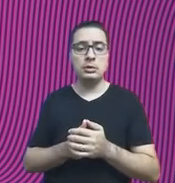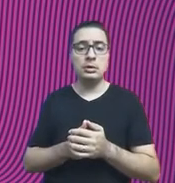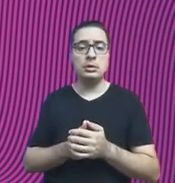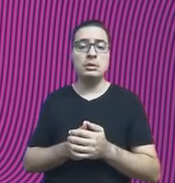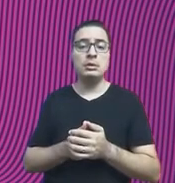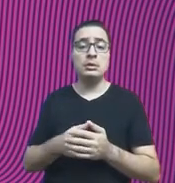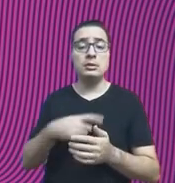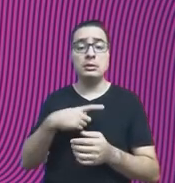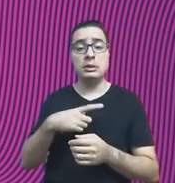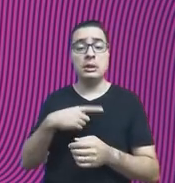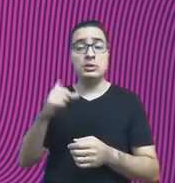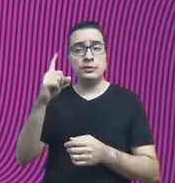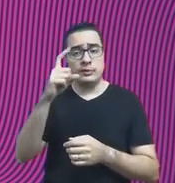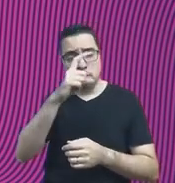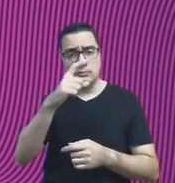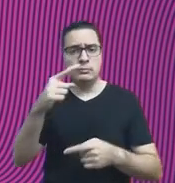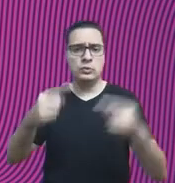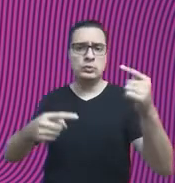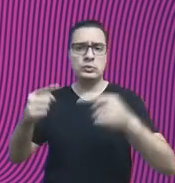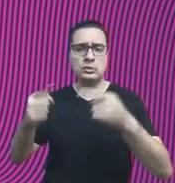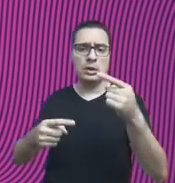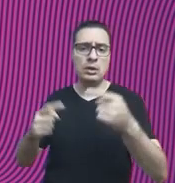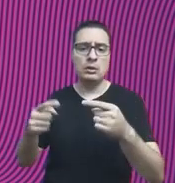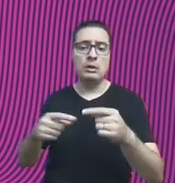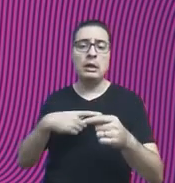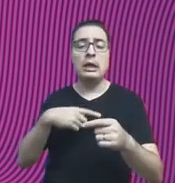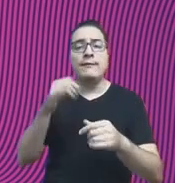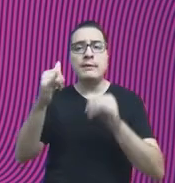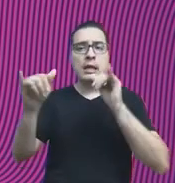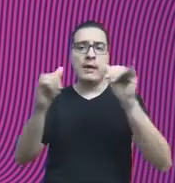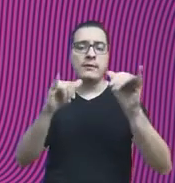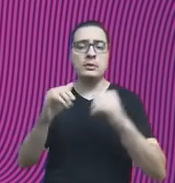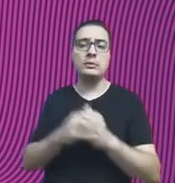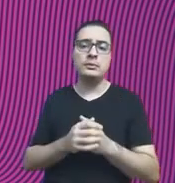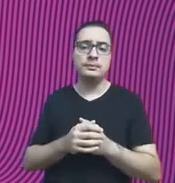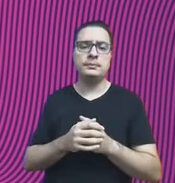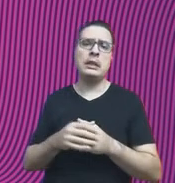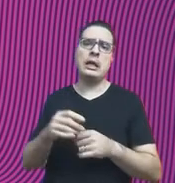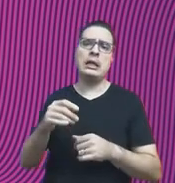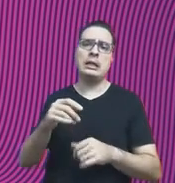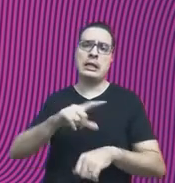difícil a discussão e inevitável, e atrasada.